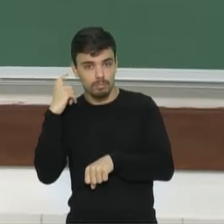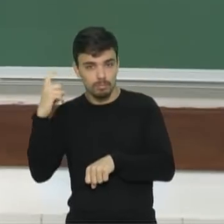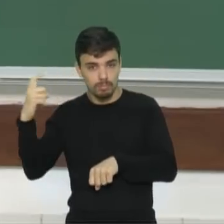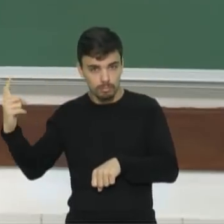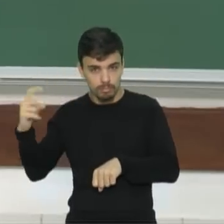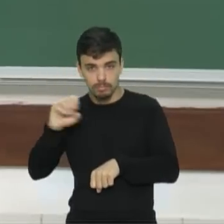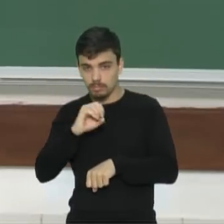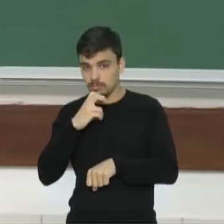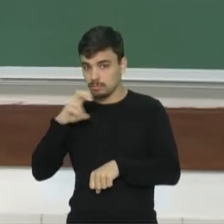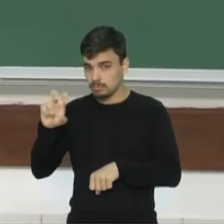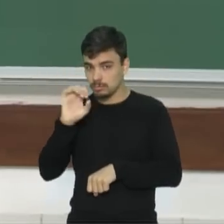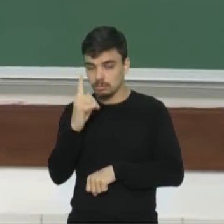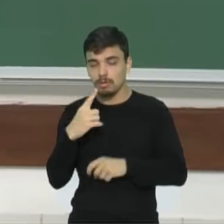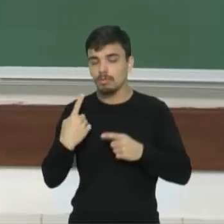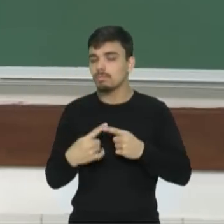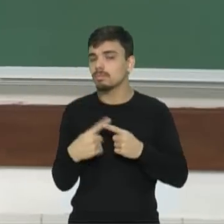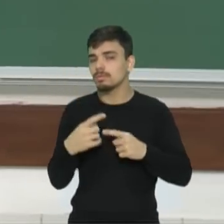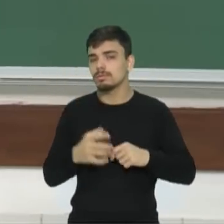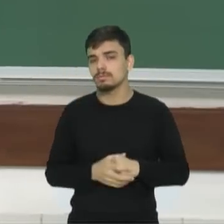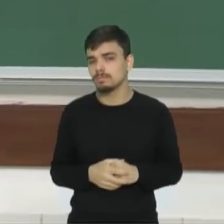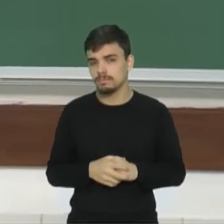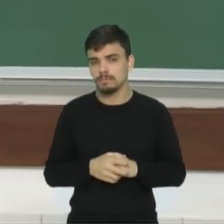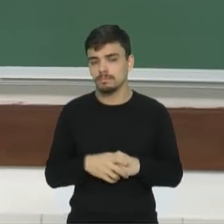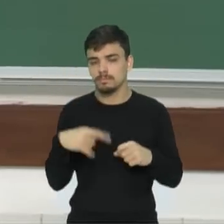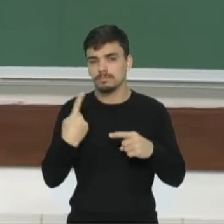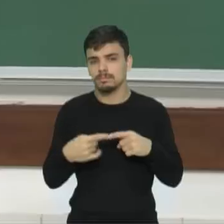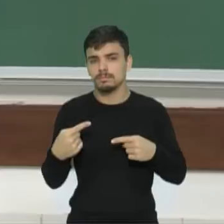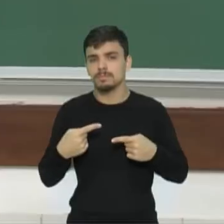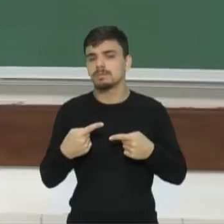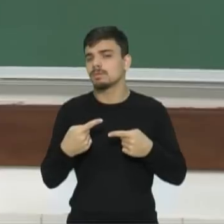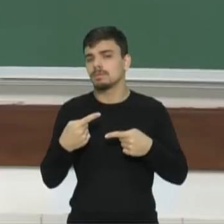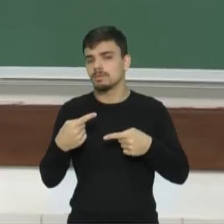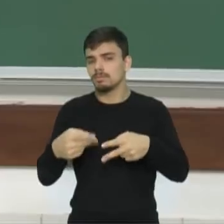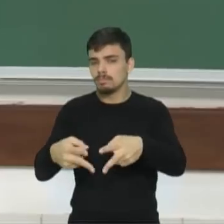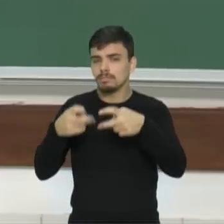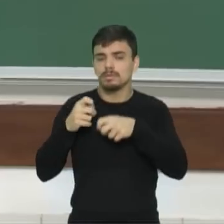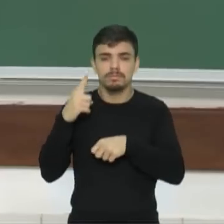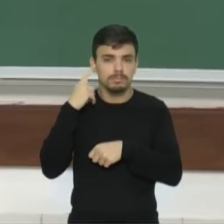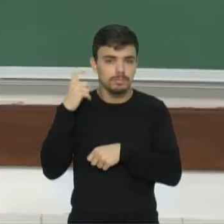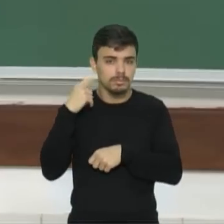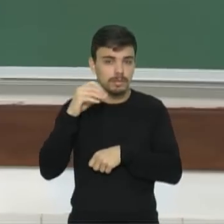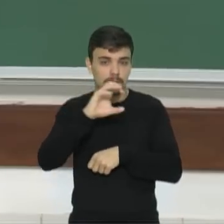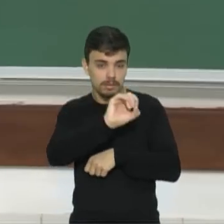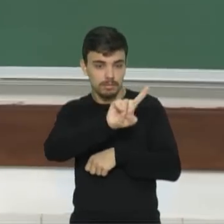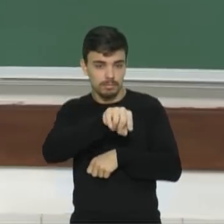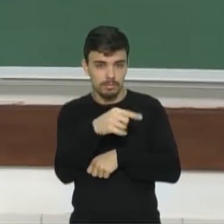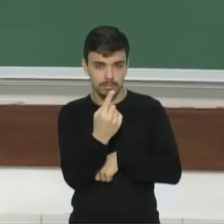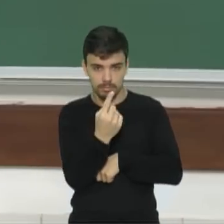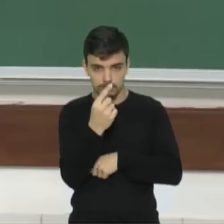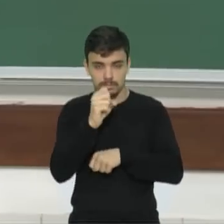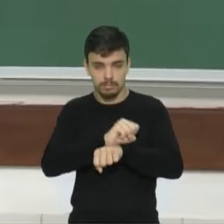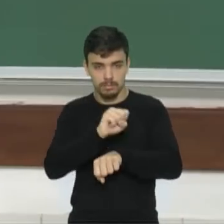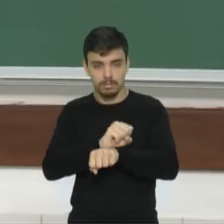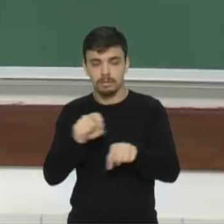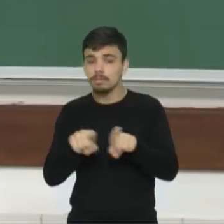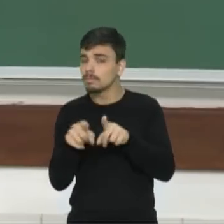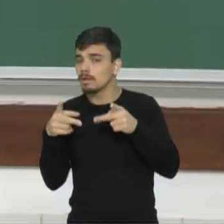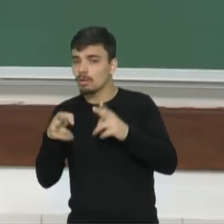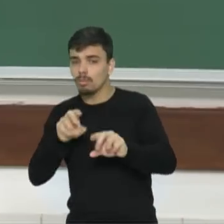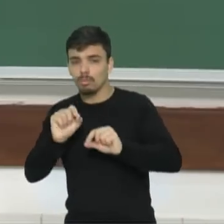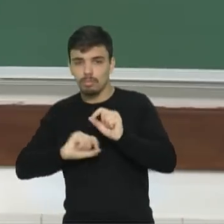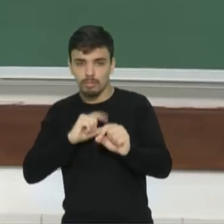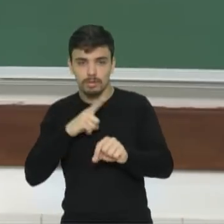uau. Por quê? Porque a persistência auditiva, ela é de 0,1 segundos. Da mesma maneira, nós